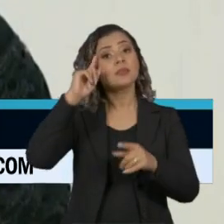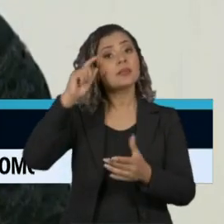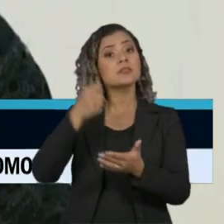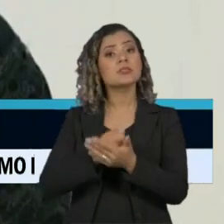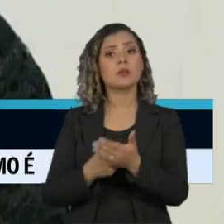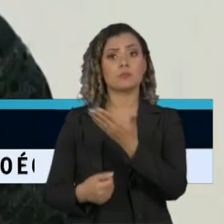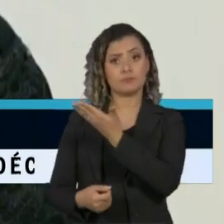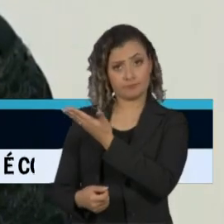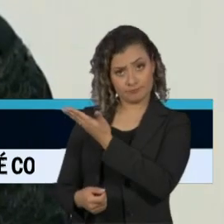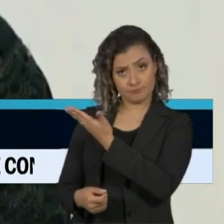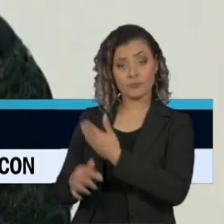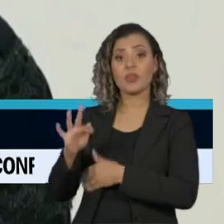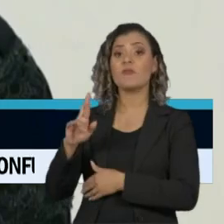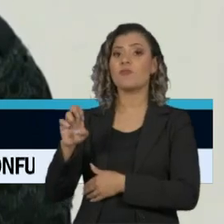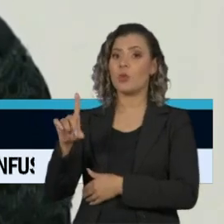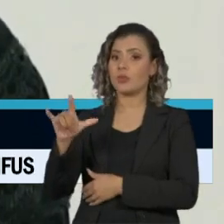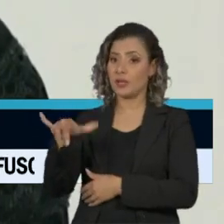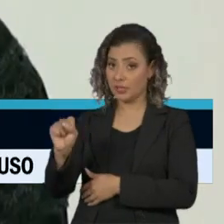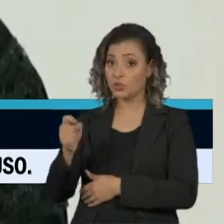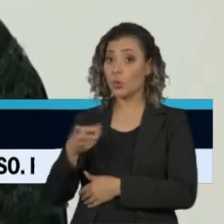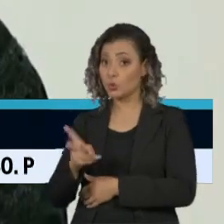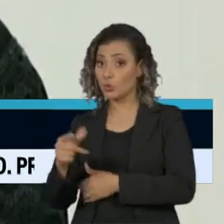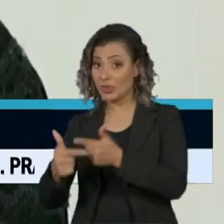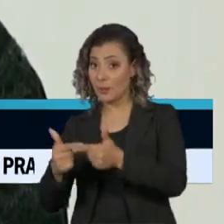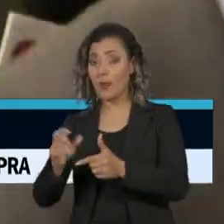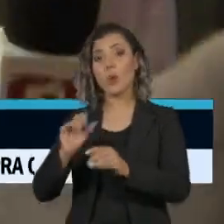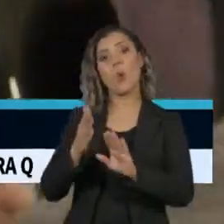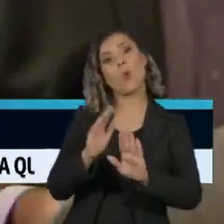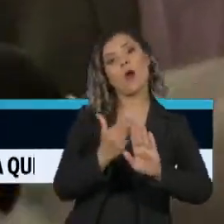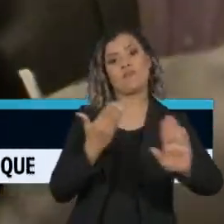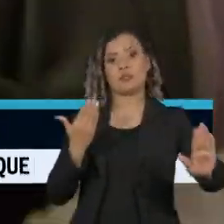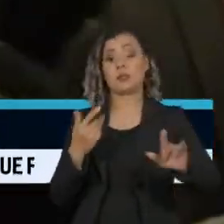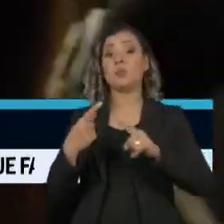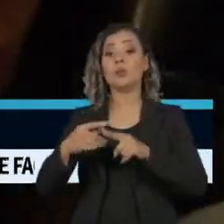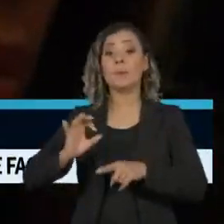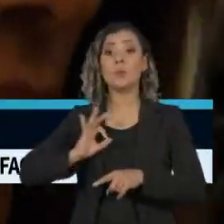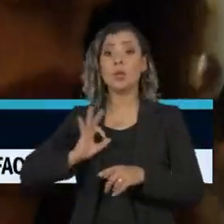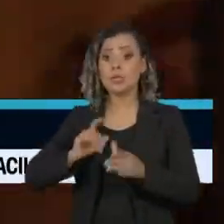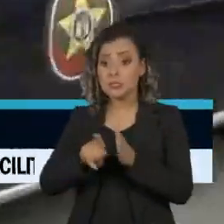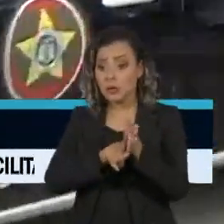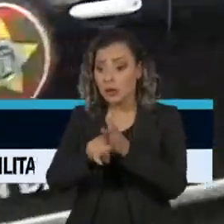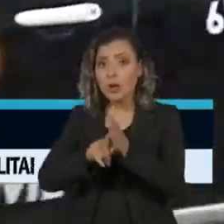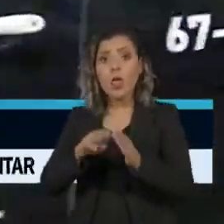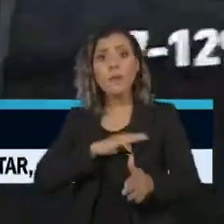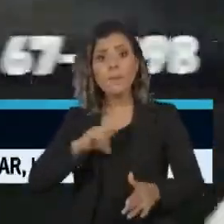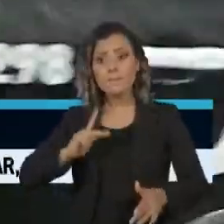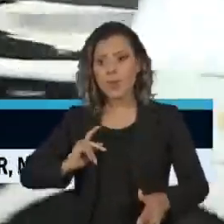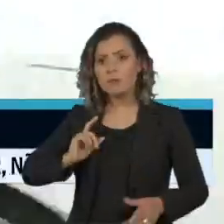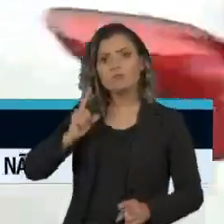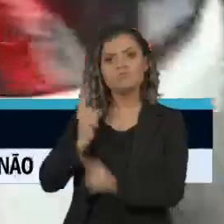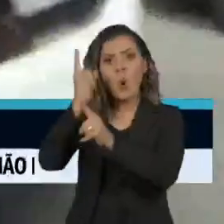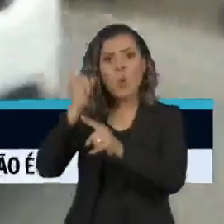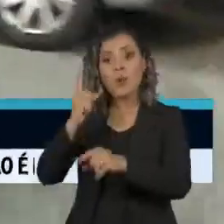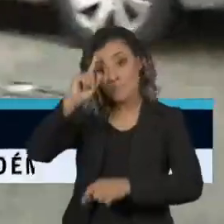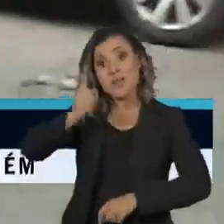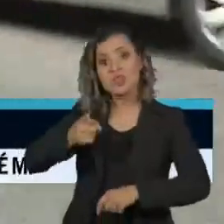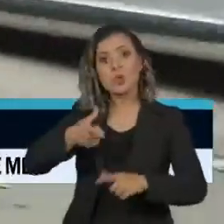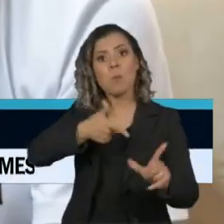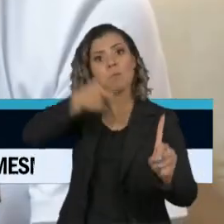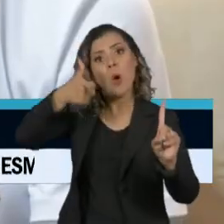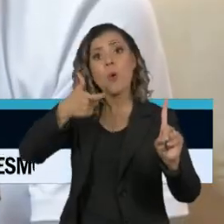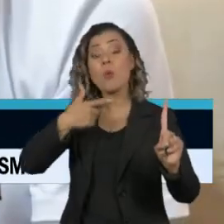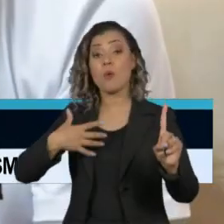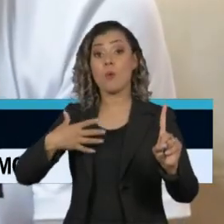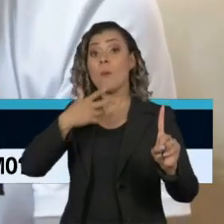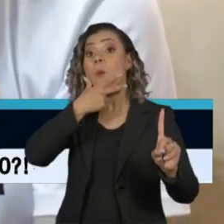deputada flor-de-lis continua ou não no cargo ela foi apontada pela polícia e pelo ministério público como mandante da morte